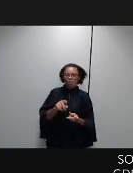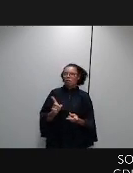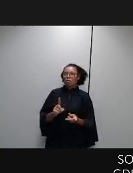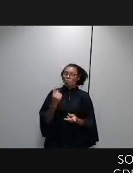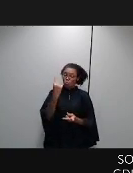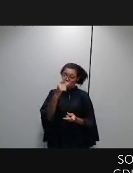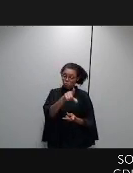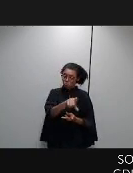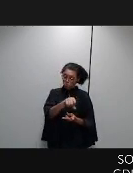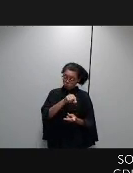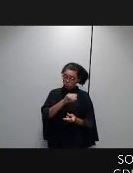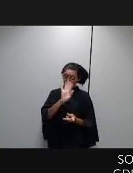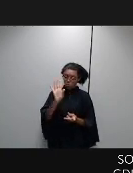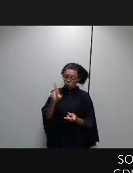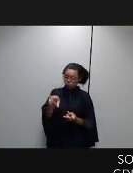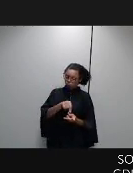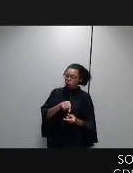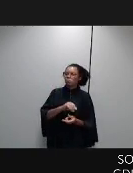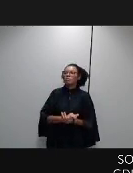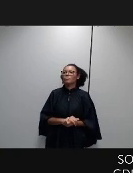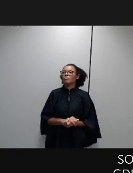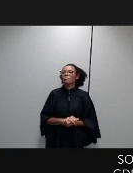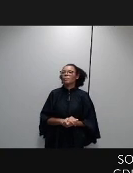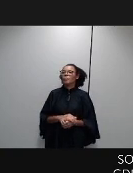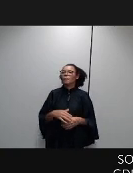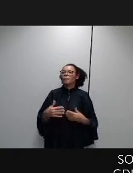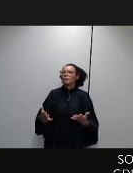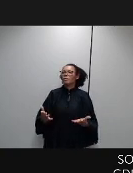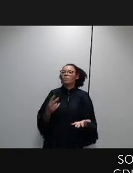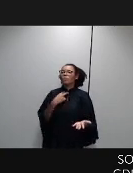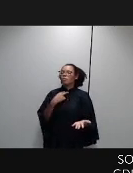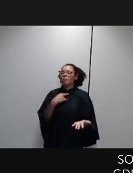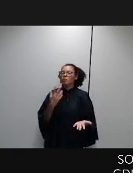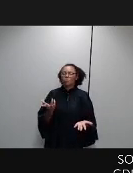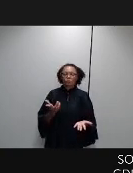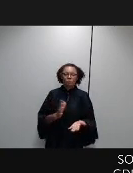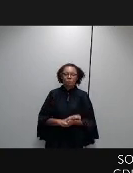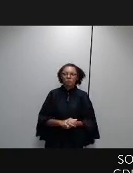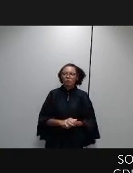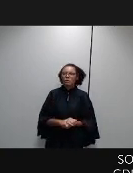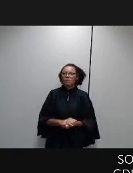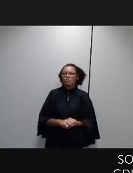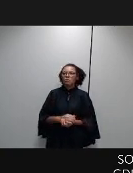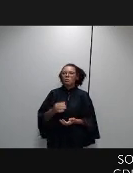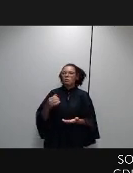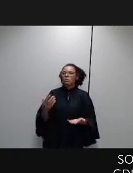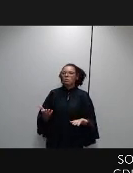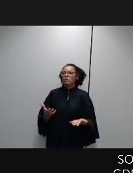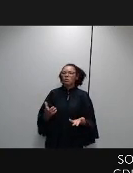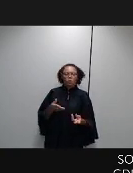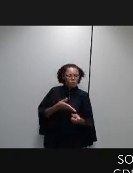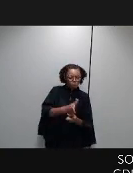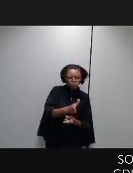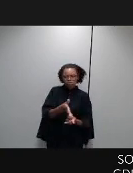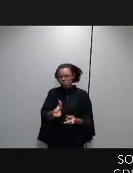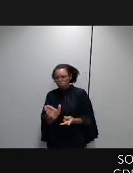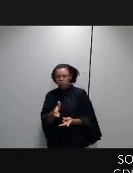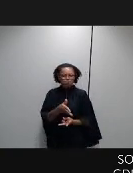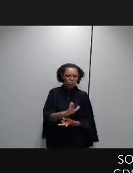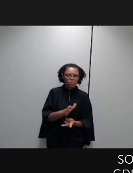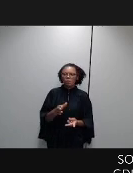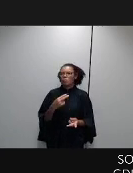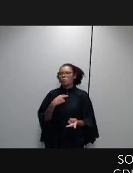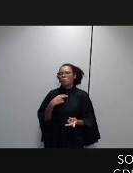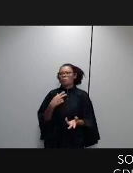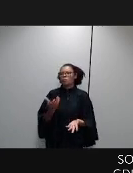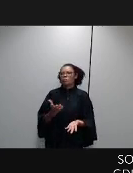credora não seria possível a ela Valência dos dois mundos o melhor dos dois juntos né